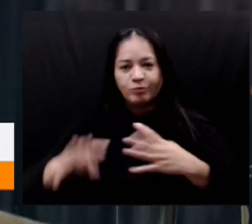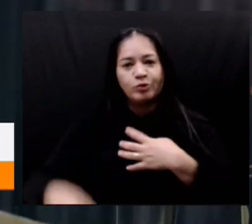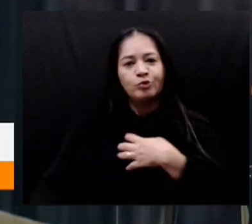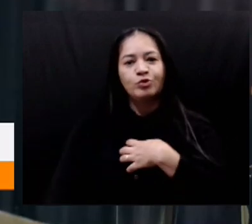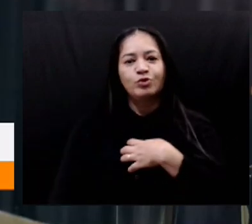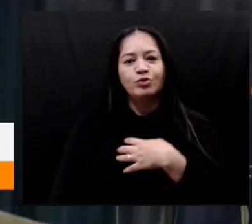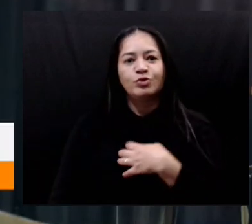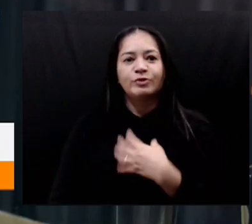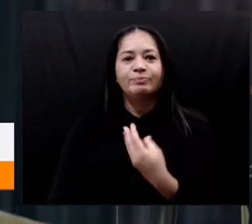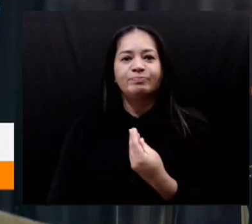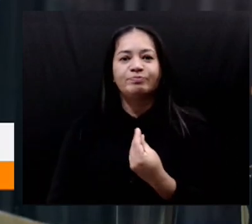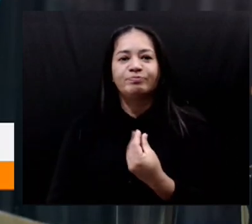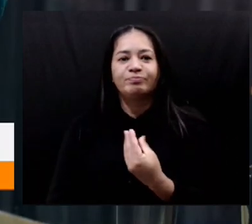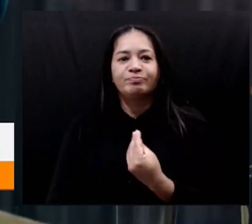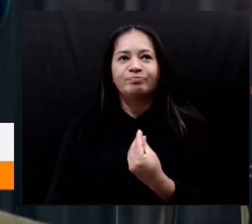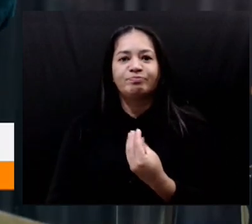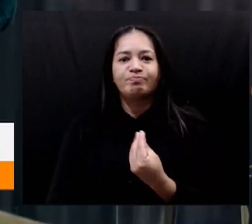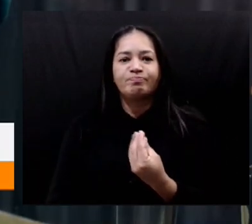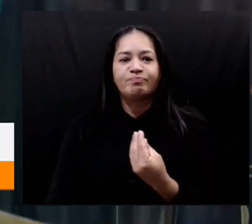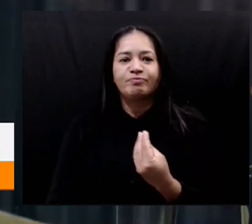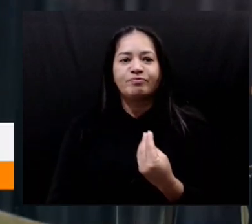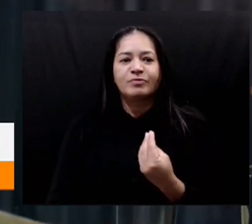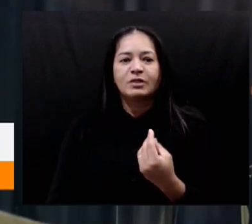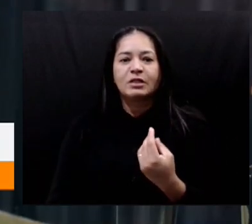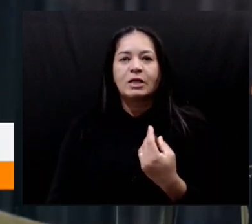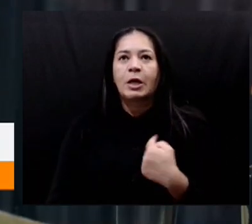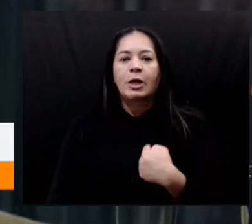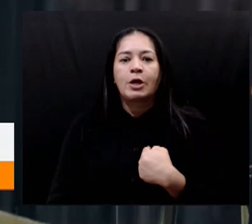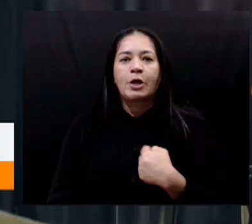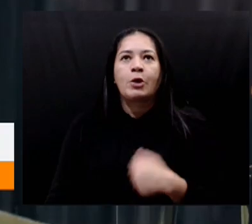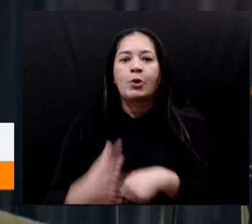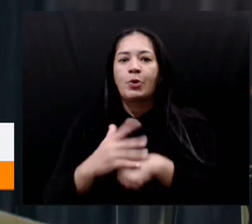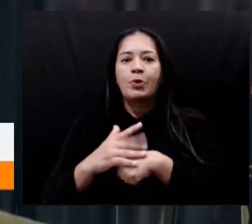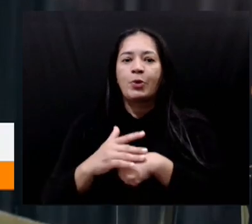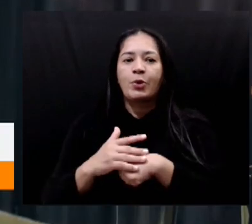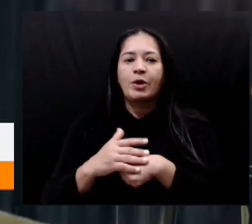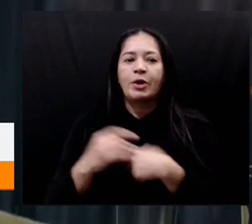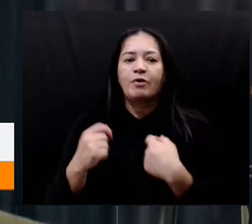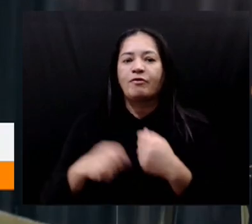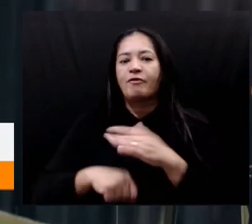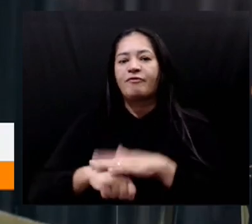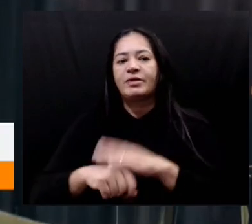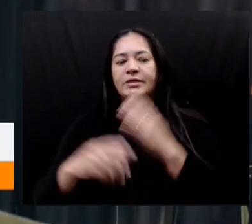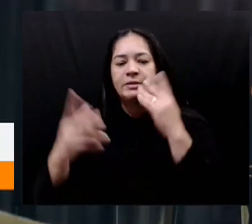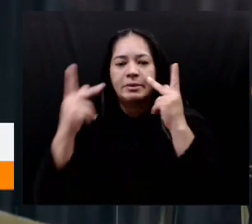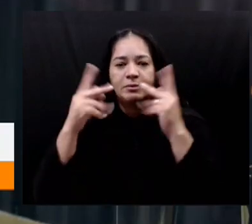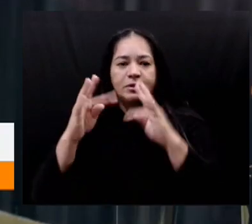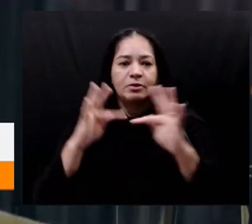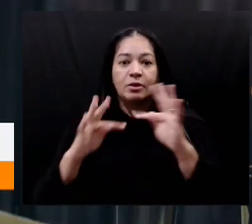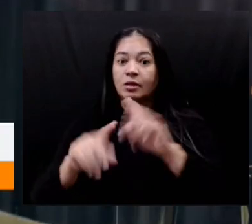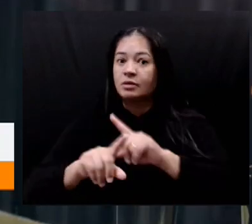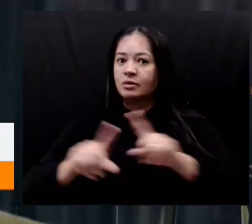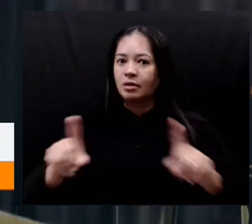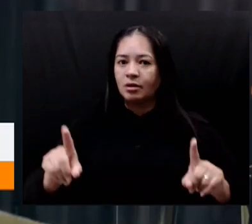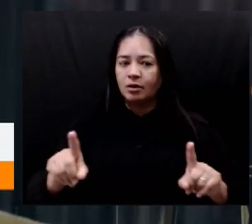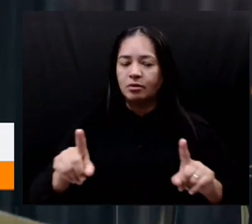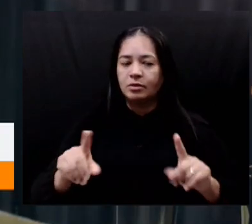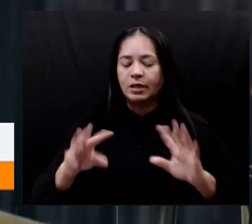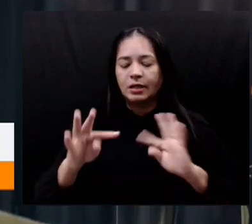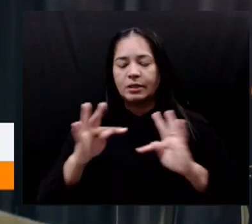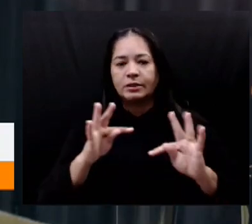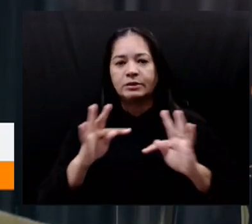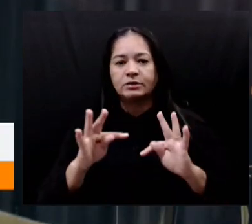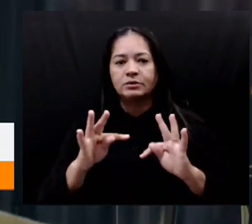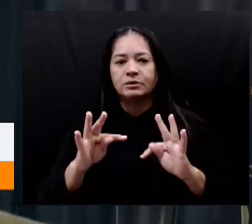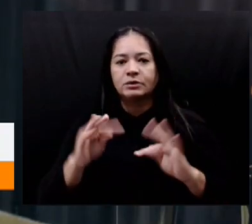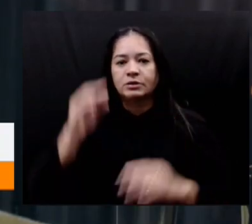não como se eu estou doente, então eu vou fazer psicoterapia, não. A psicoterapia é